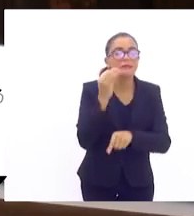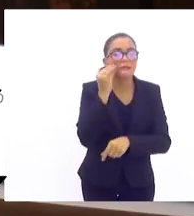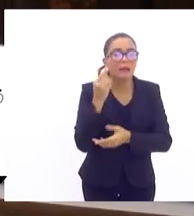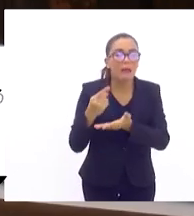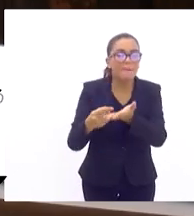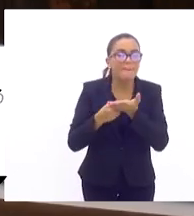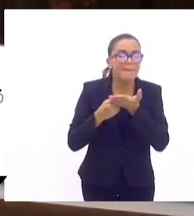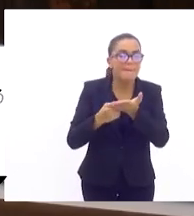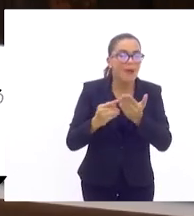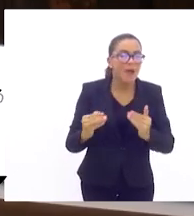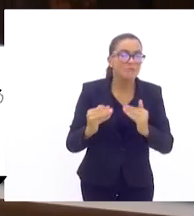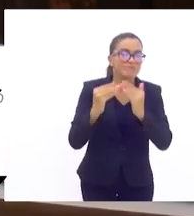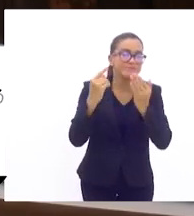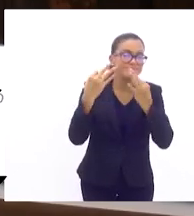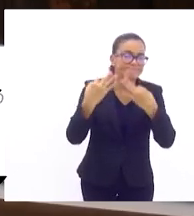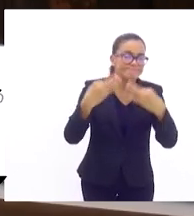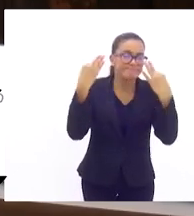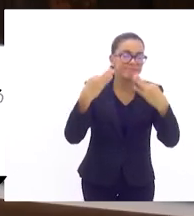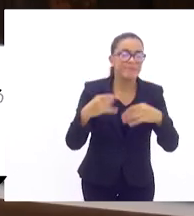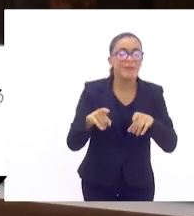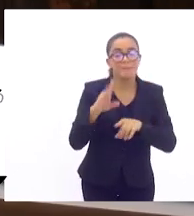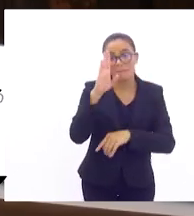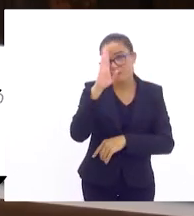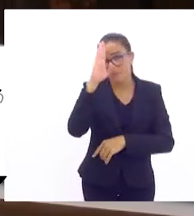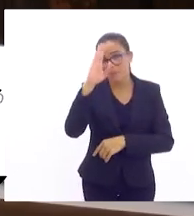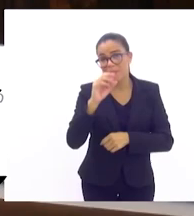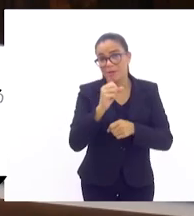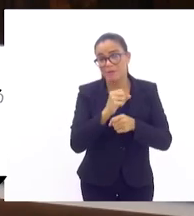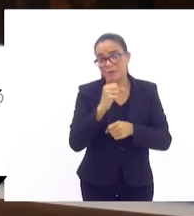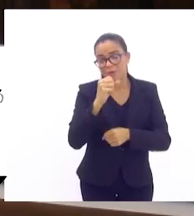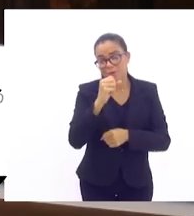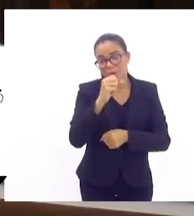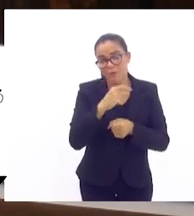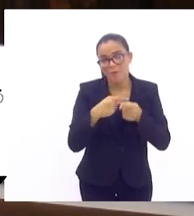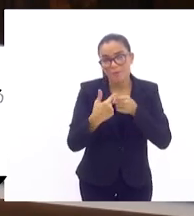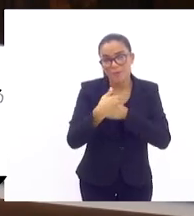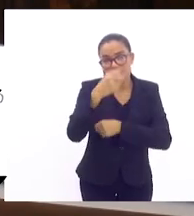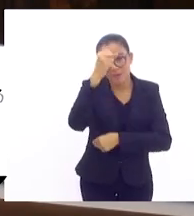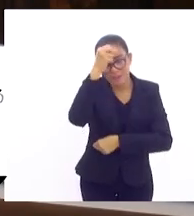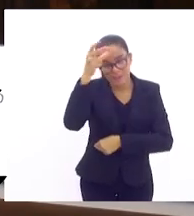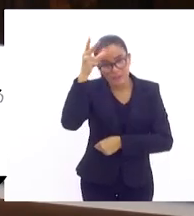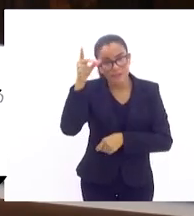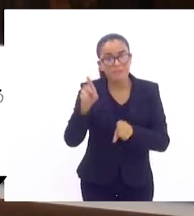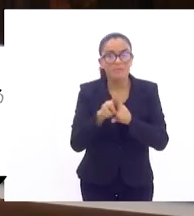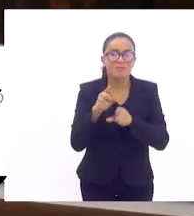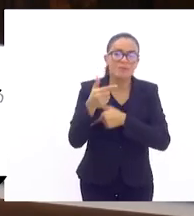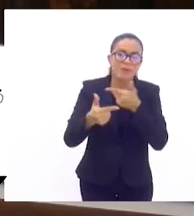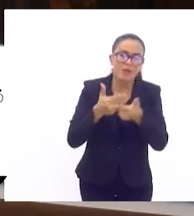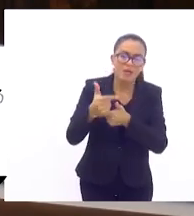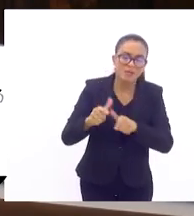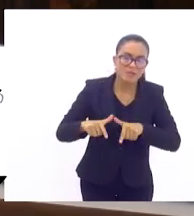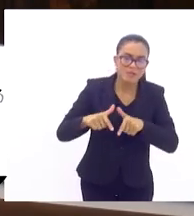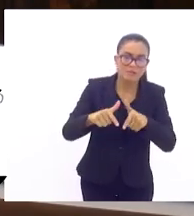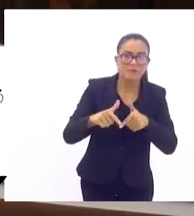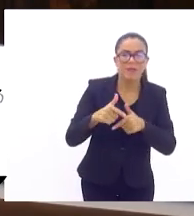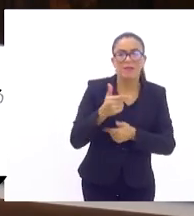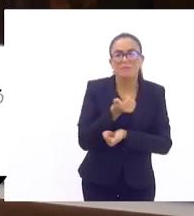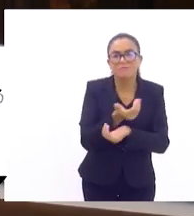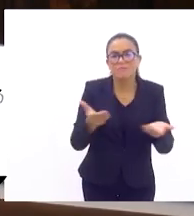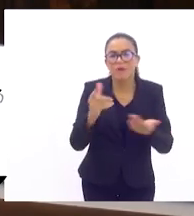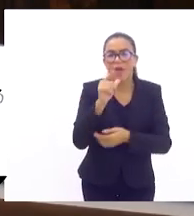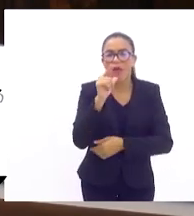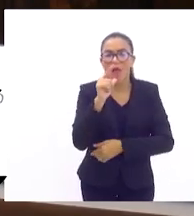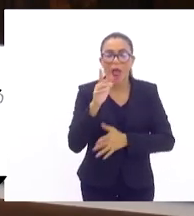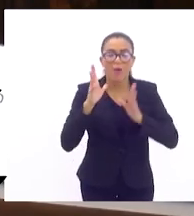Poder Concedente, sobretudo os municípios que são os titulares desses serviços públicos essenciais de abastecimento de água potável e